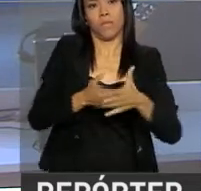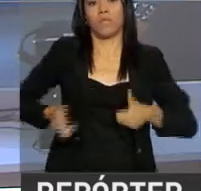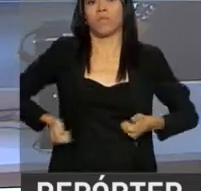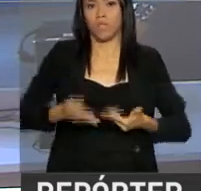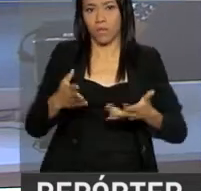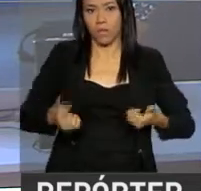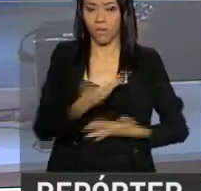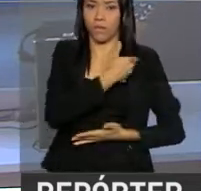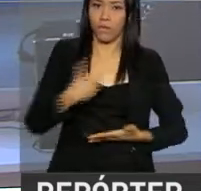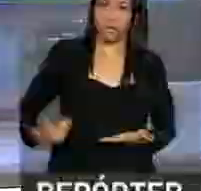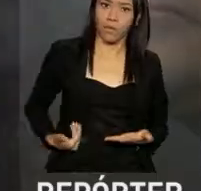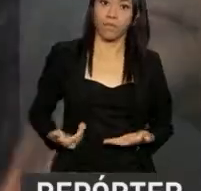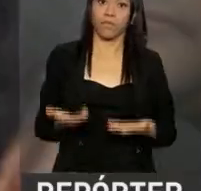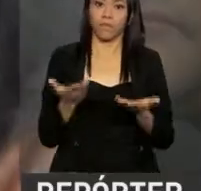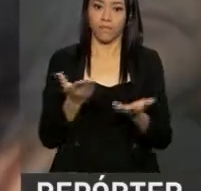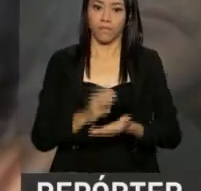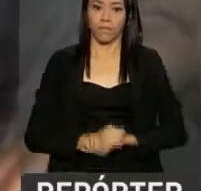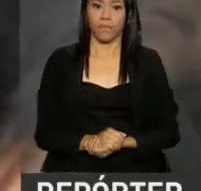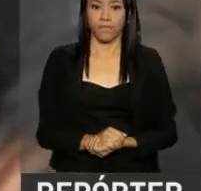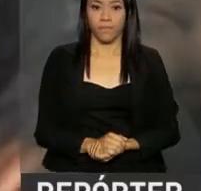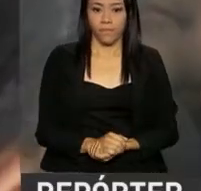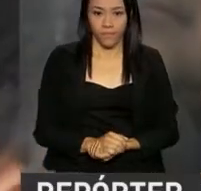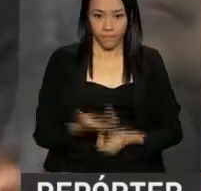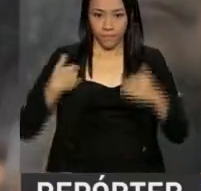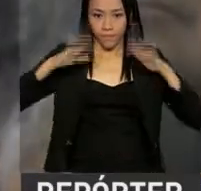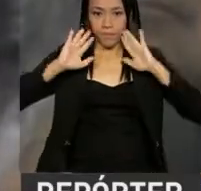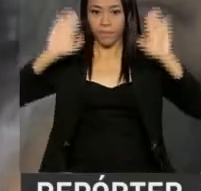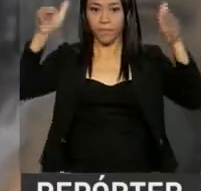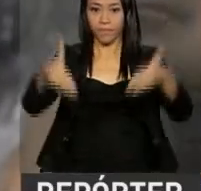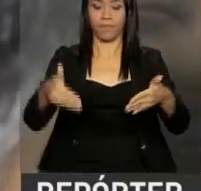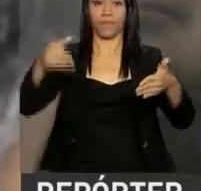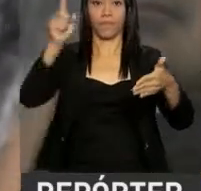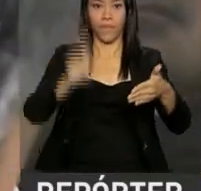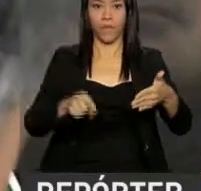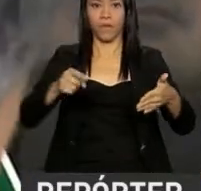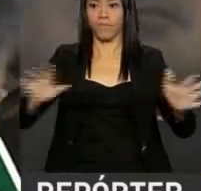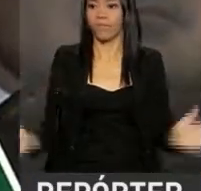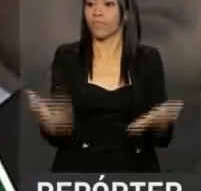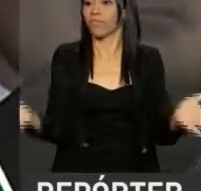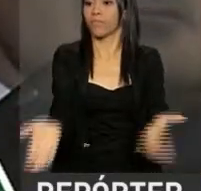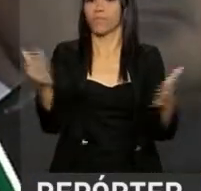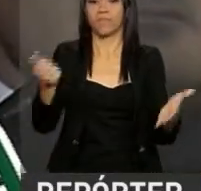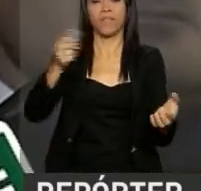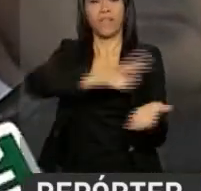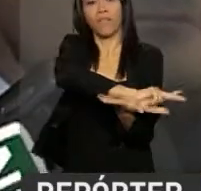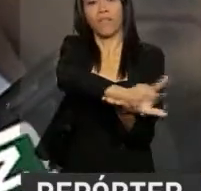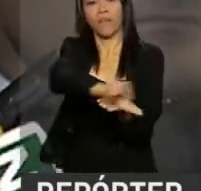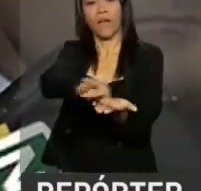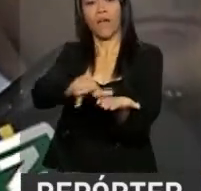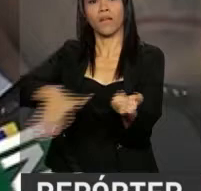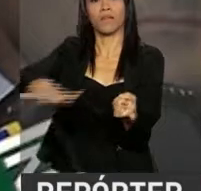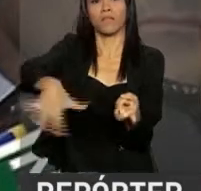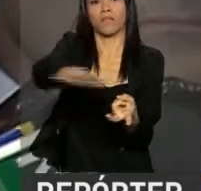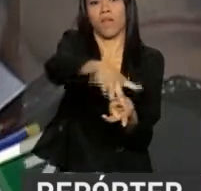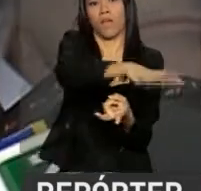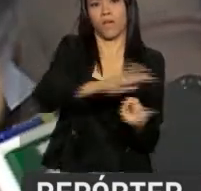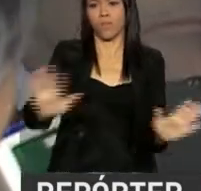públicos o foco principal é o aumento da produtividade todas as áreas